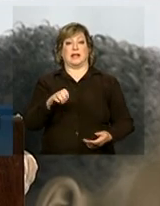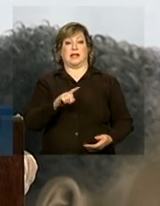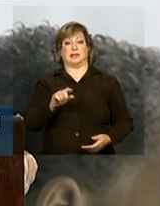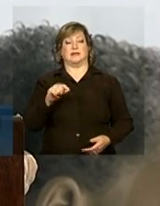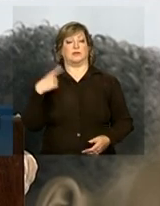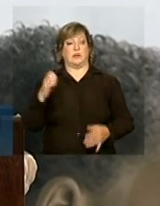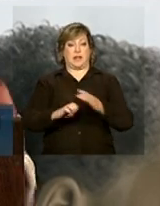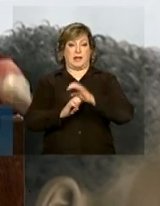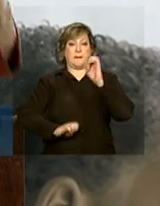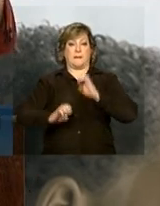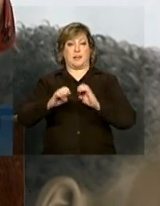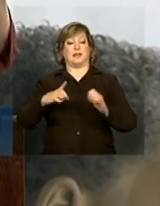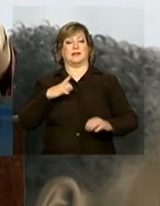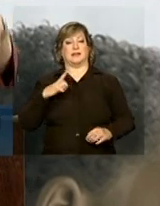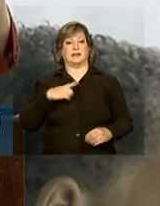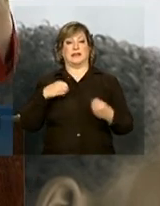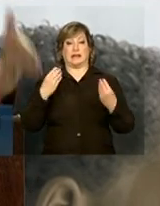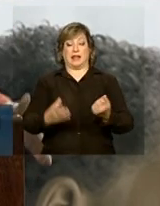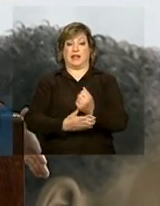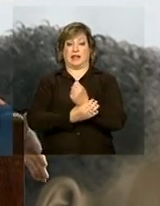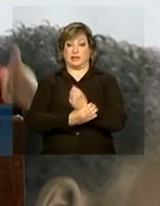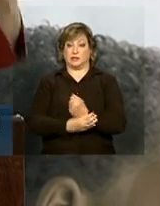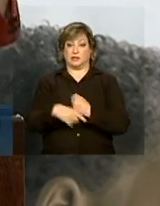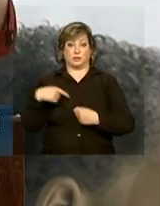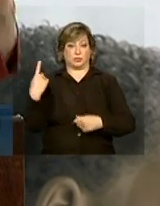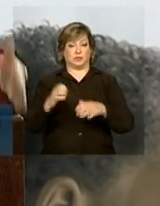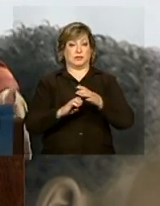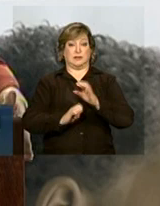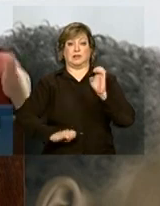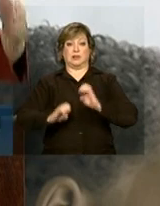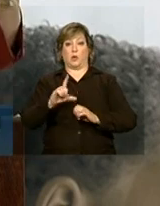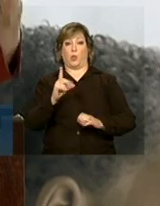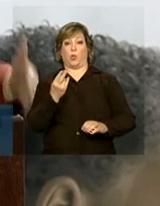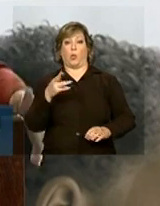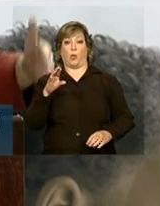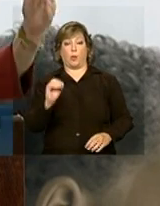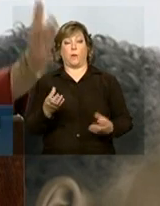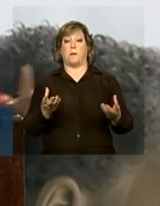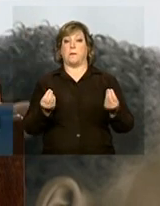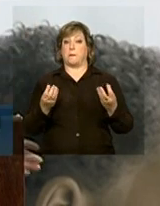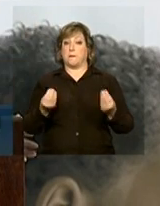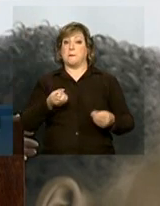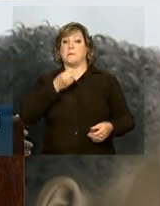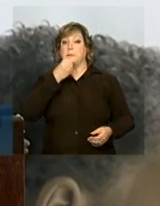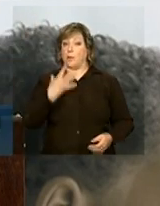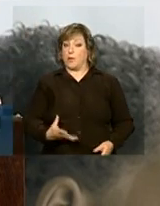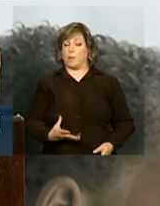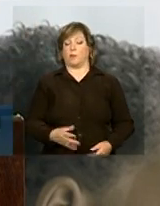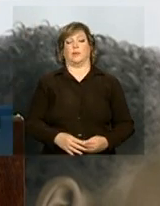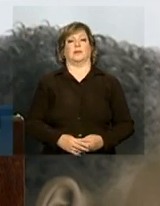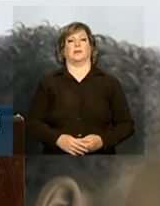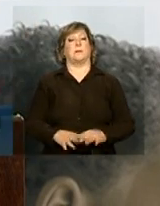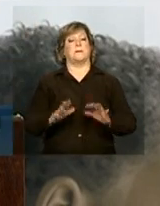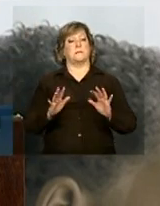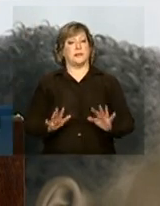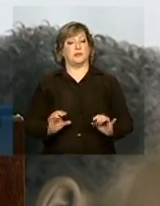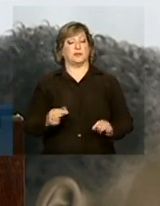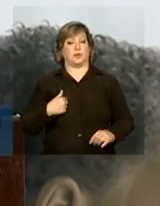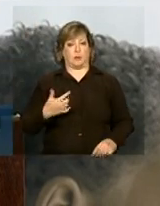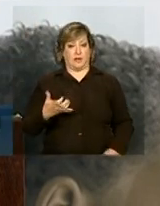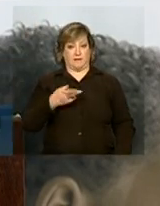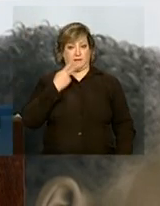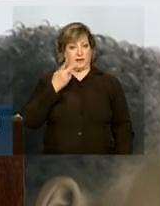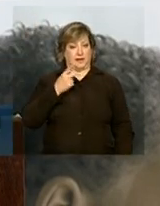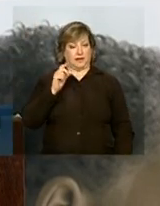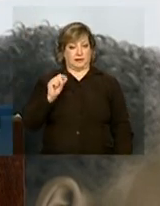as empresas têm, garantindo às empresas um lucro muito significativo. Mas o que eu quero